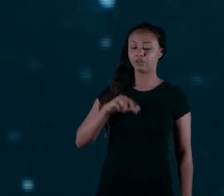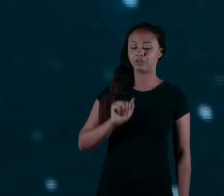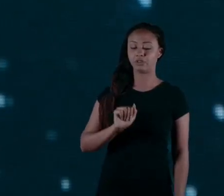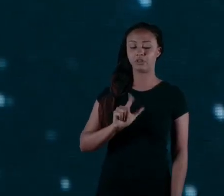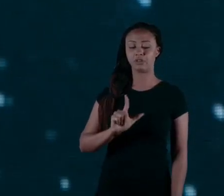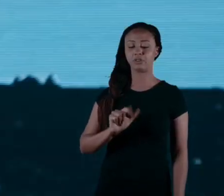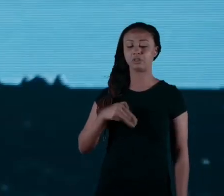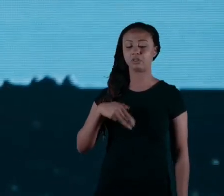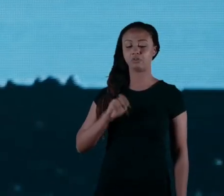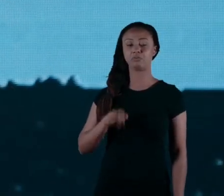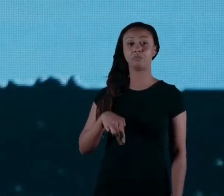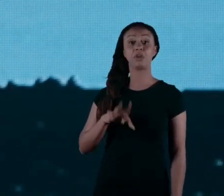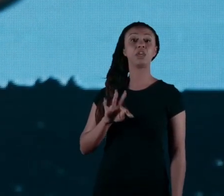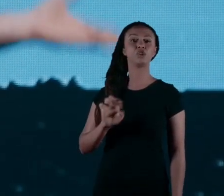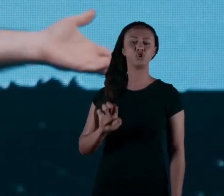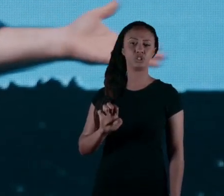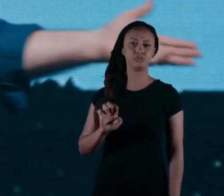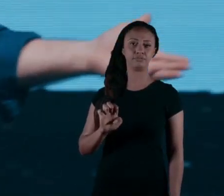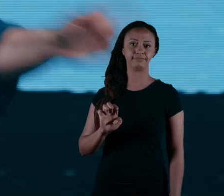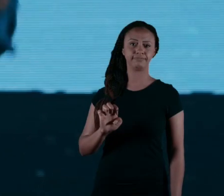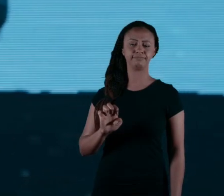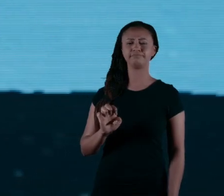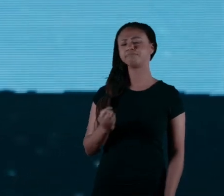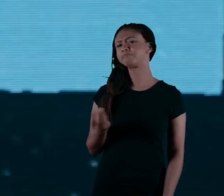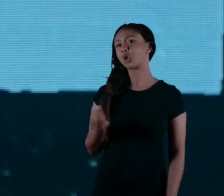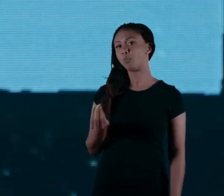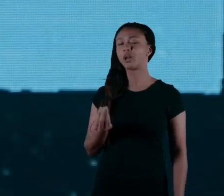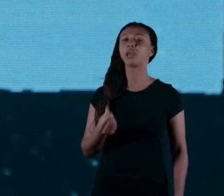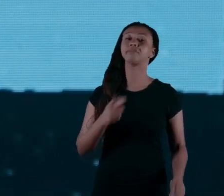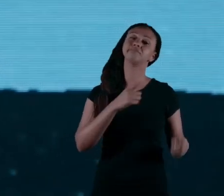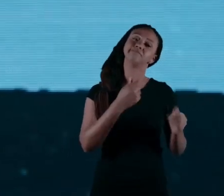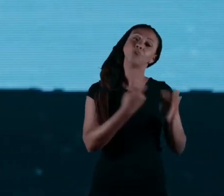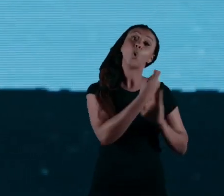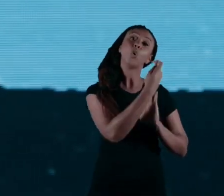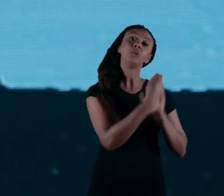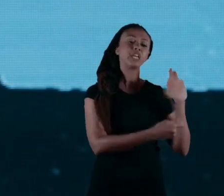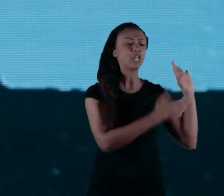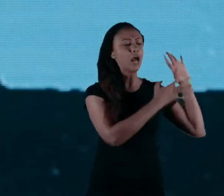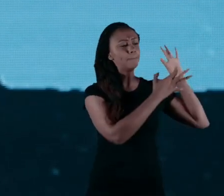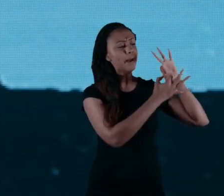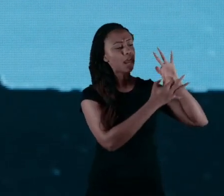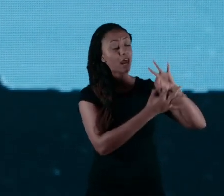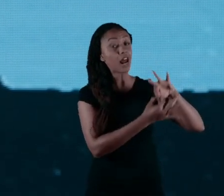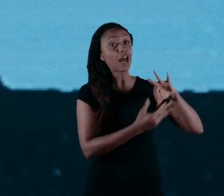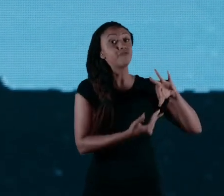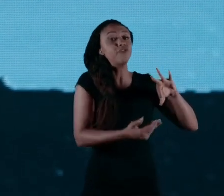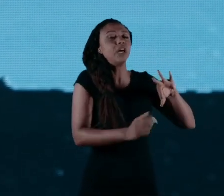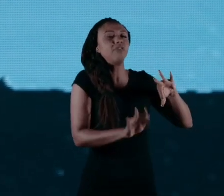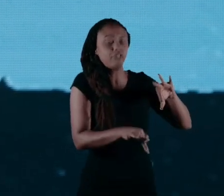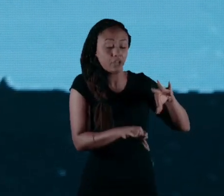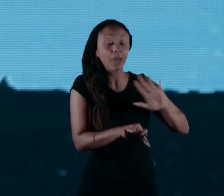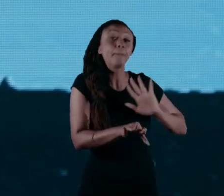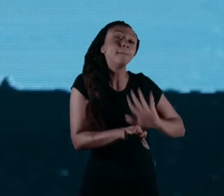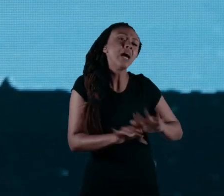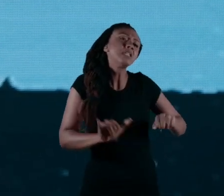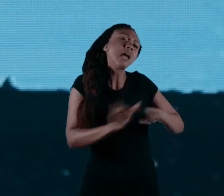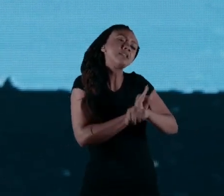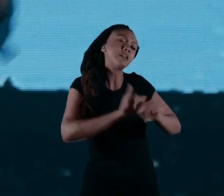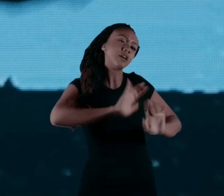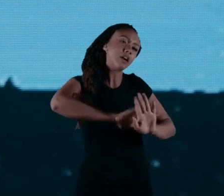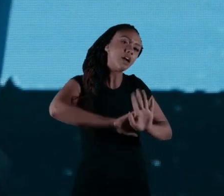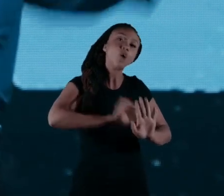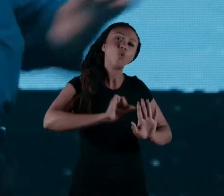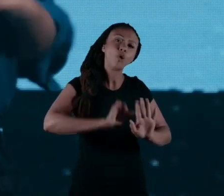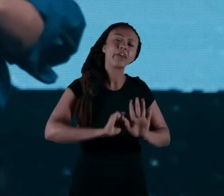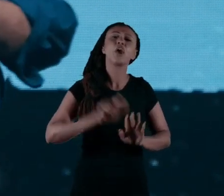Esse finalmente ele usa porque ele está chegando no final da carta, mas ele também está usando de uma técnica, que é a seguinte: você fala de uma